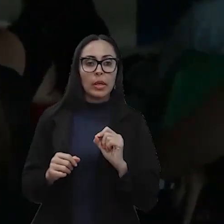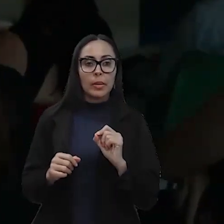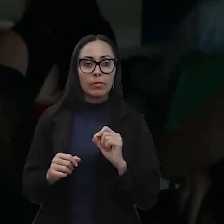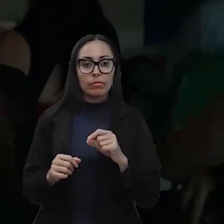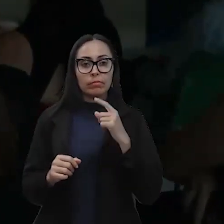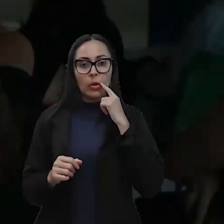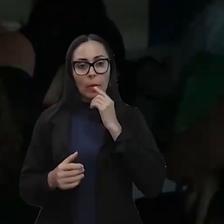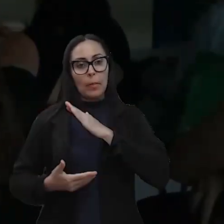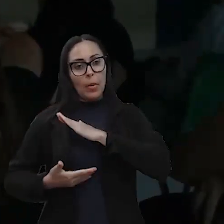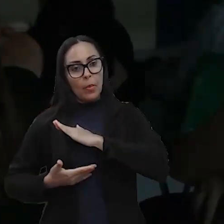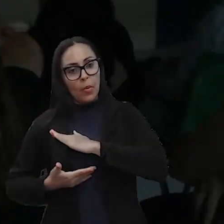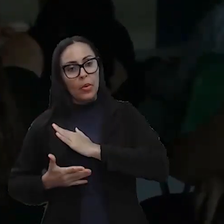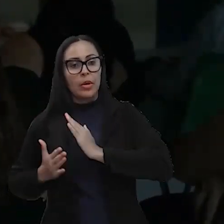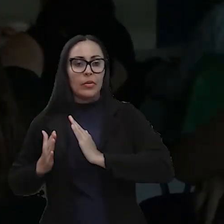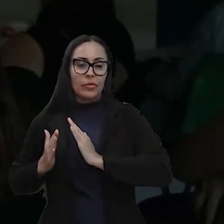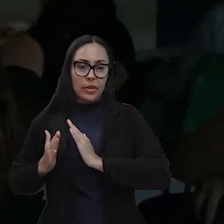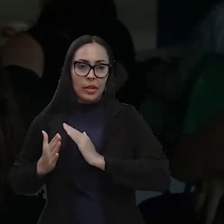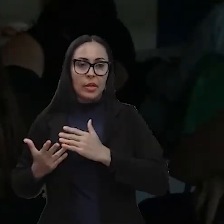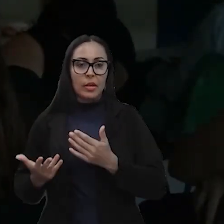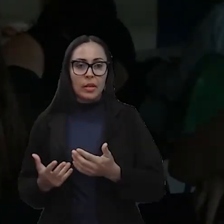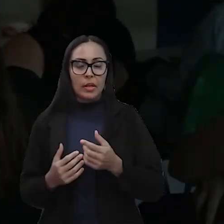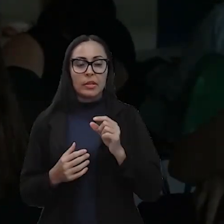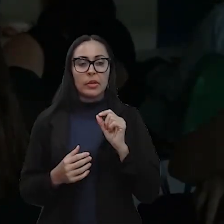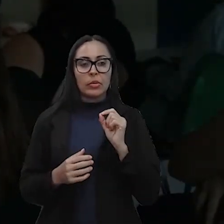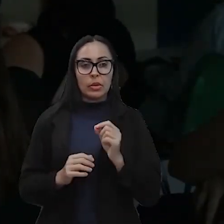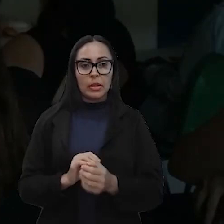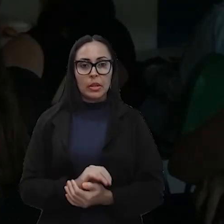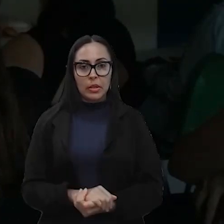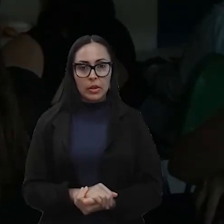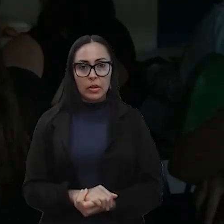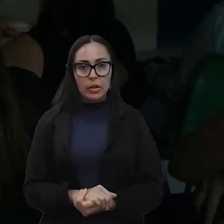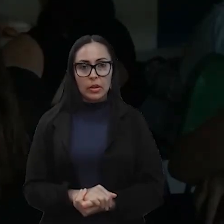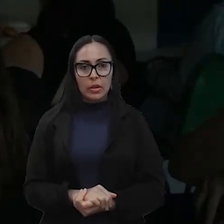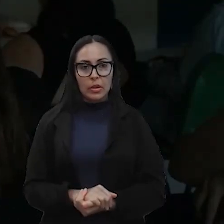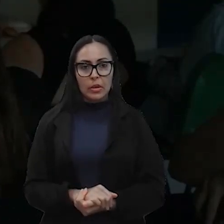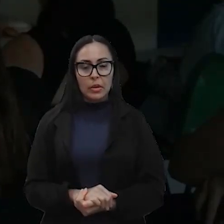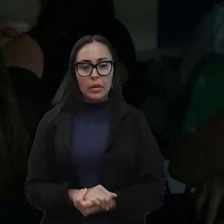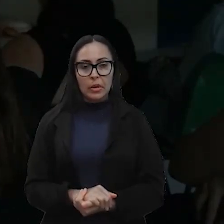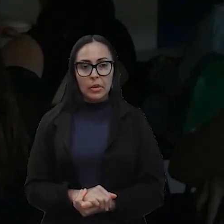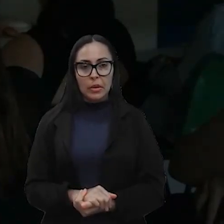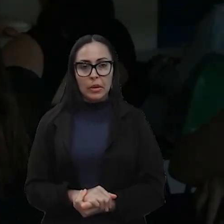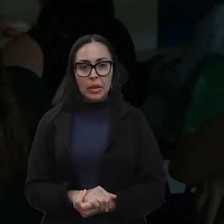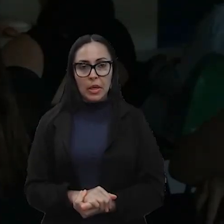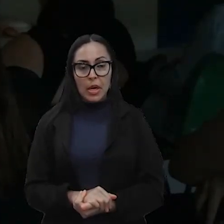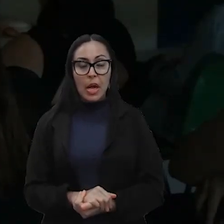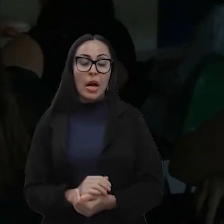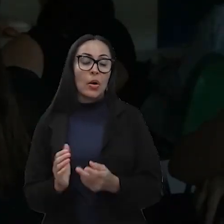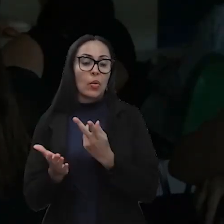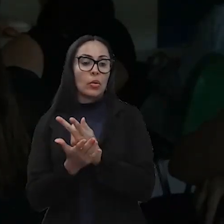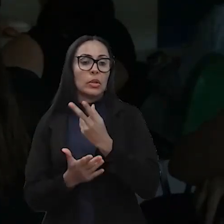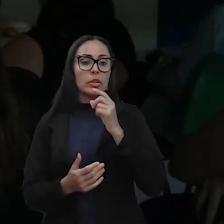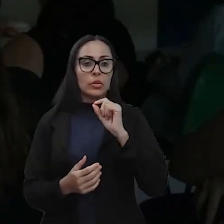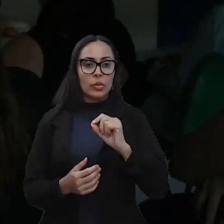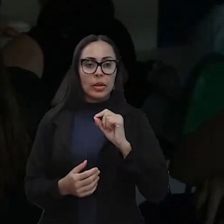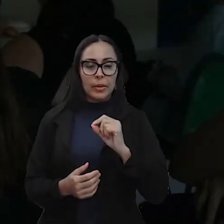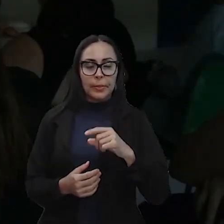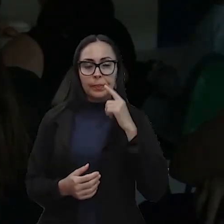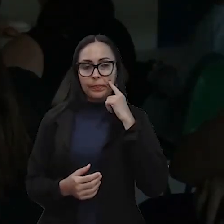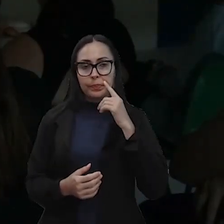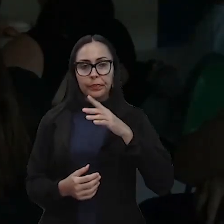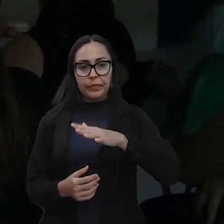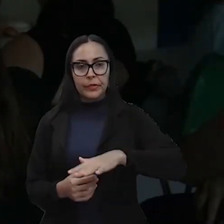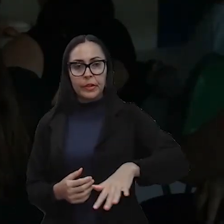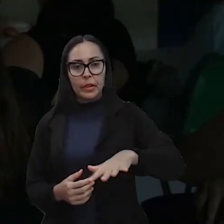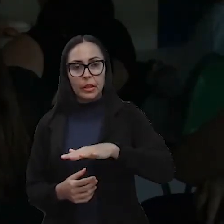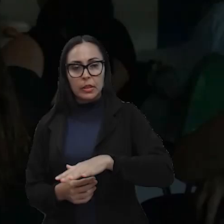mamografia é o quê? Oneroso. E aí o que acontece? lançam, é a briga de indústria. Isso na